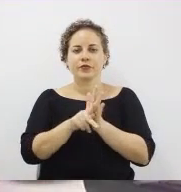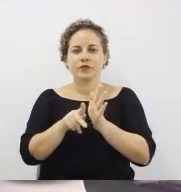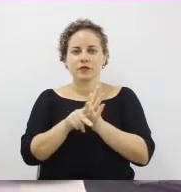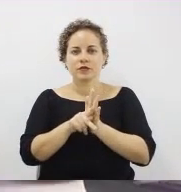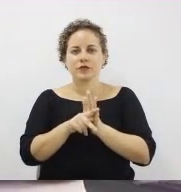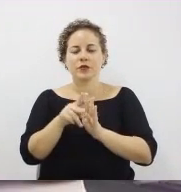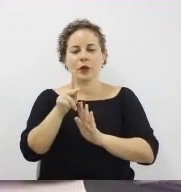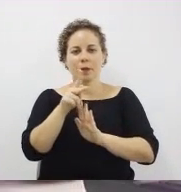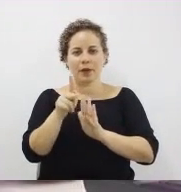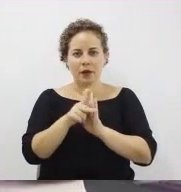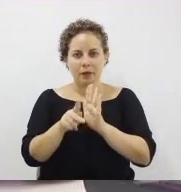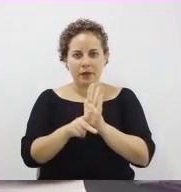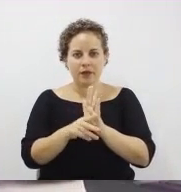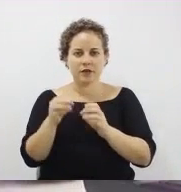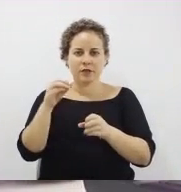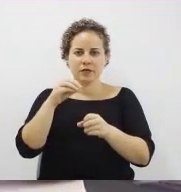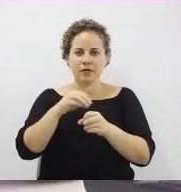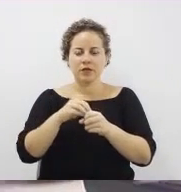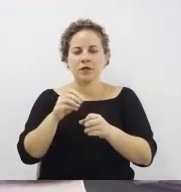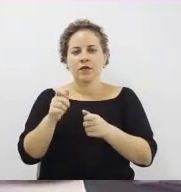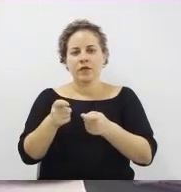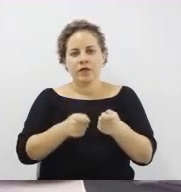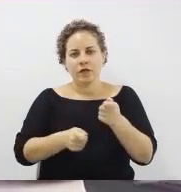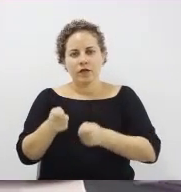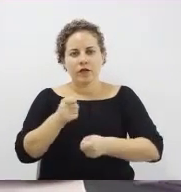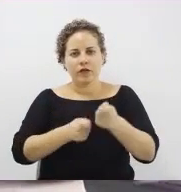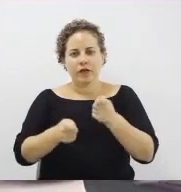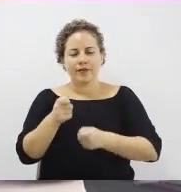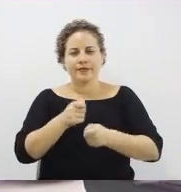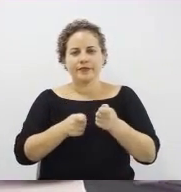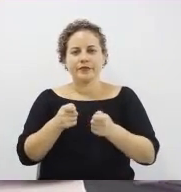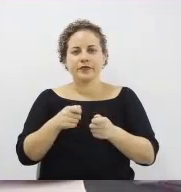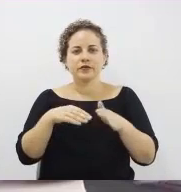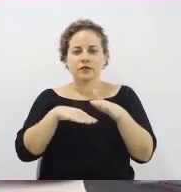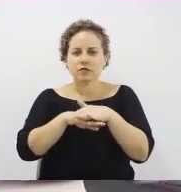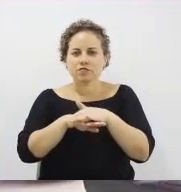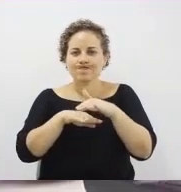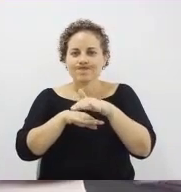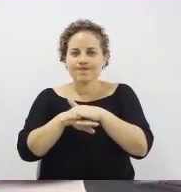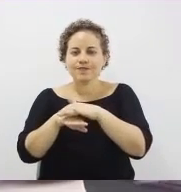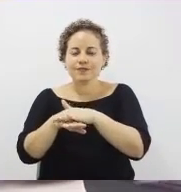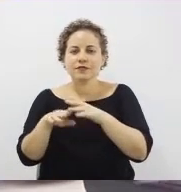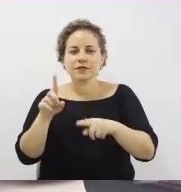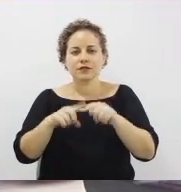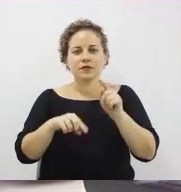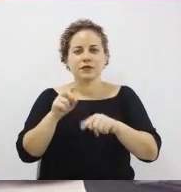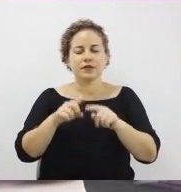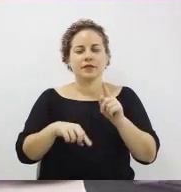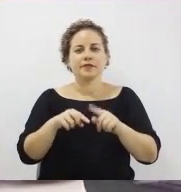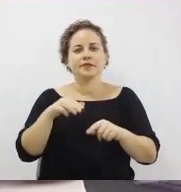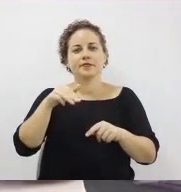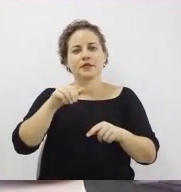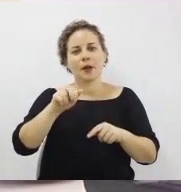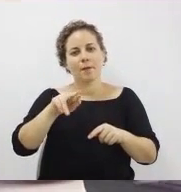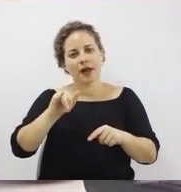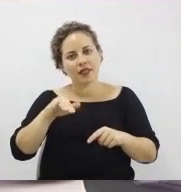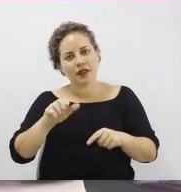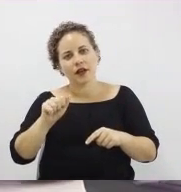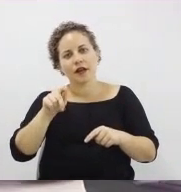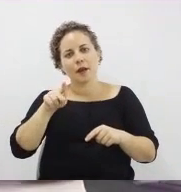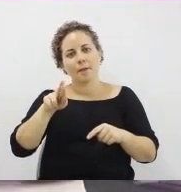que planeja, implementa e controla o fluxo e armazenamento eficiente e econômico de matérias-primas,